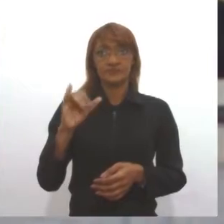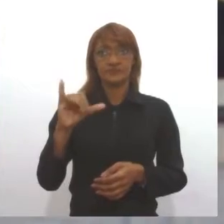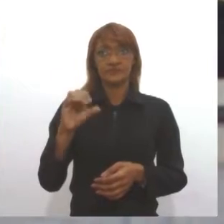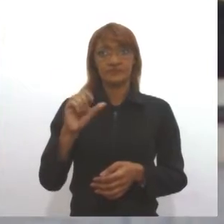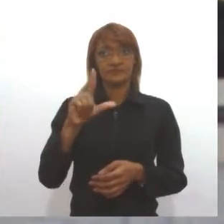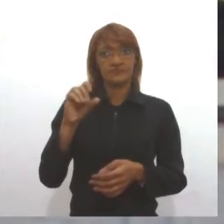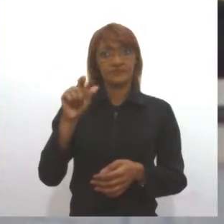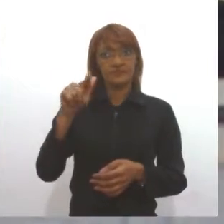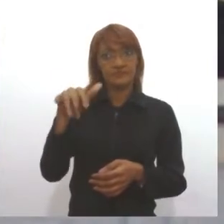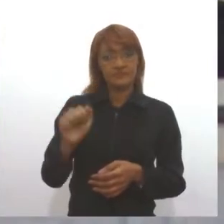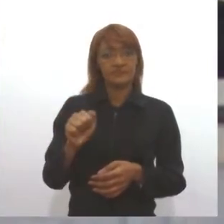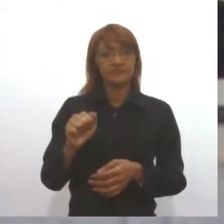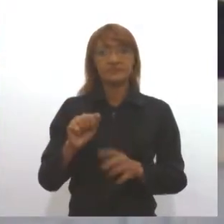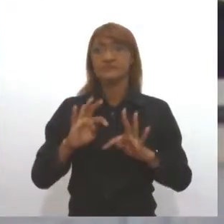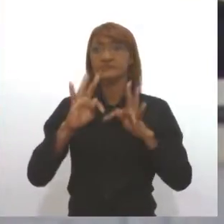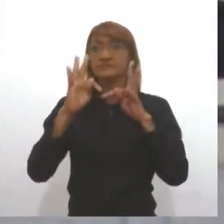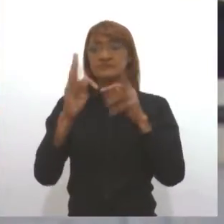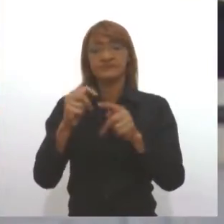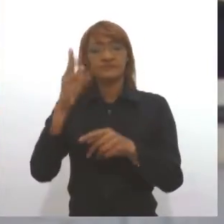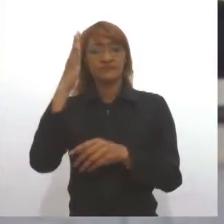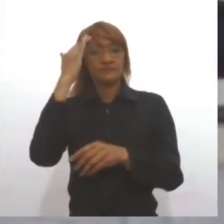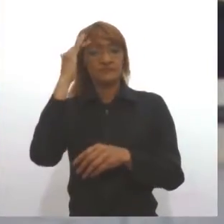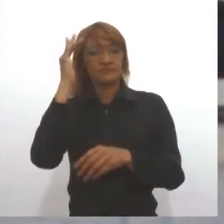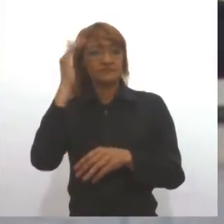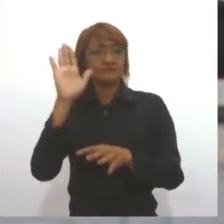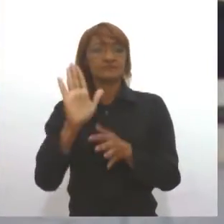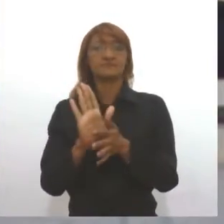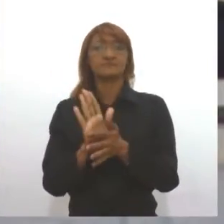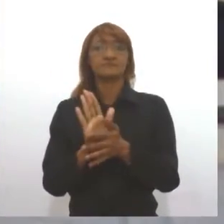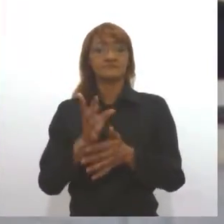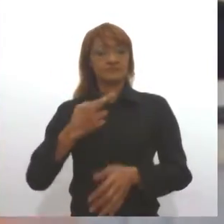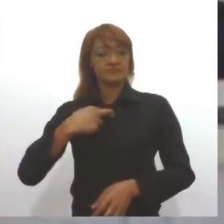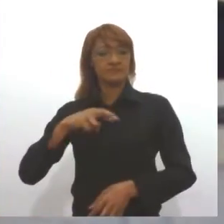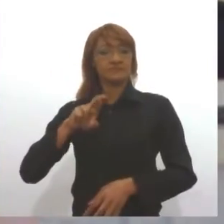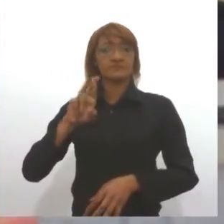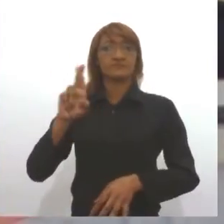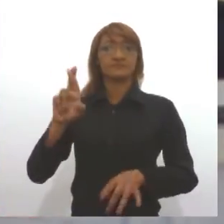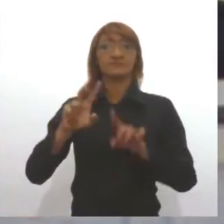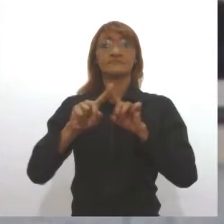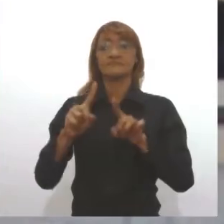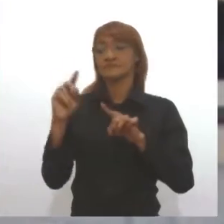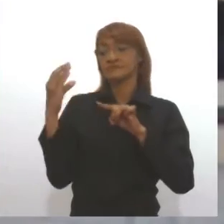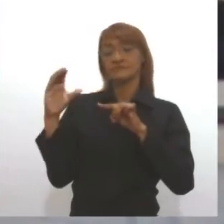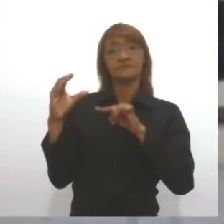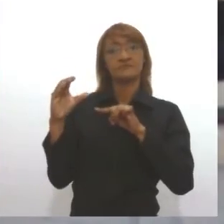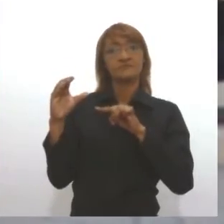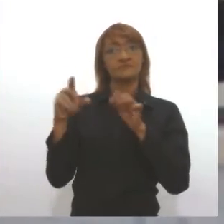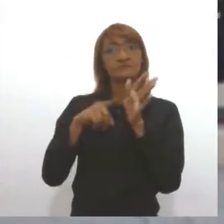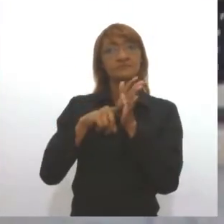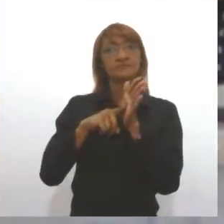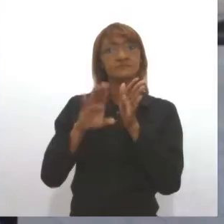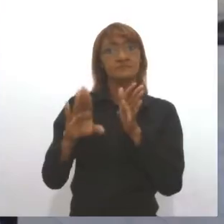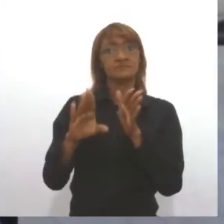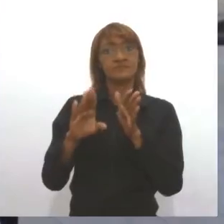que auxiliam muito na compreensão do fenômeno religioso. Mas são ciência, não determinam a nossa fé. Então, fé